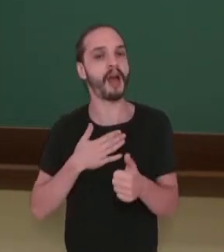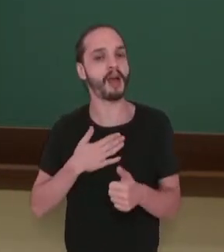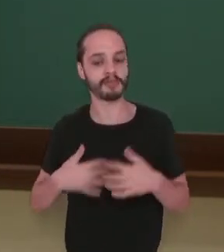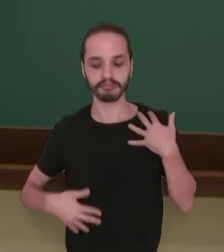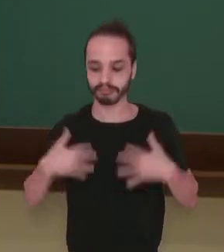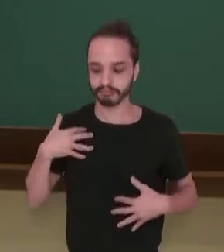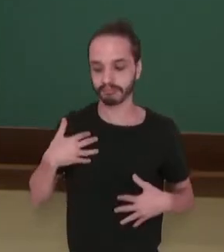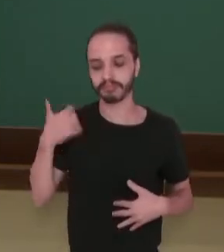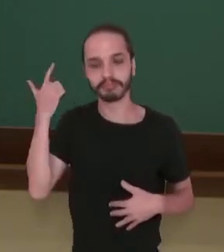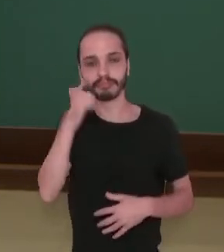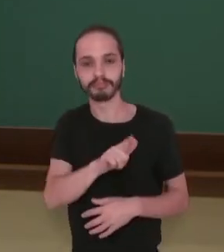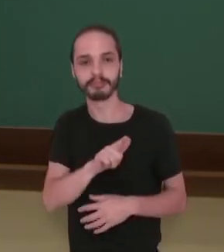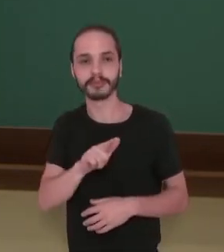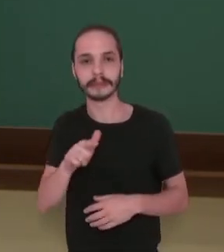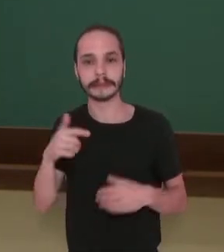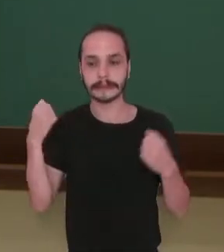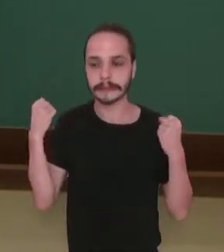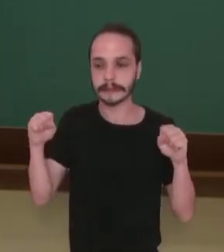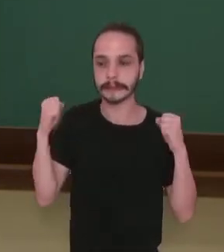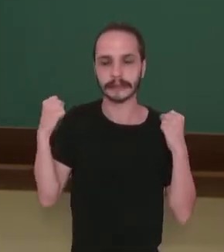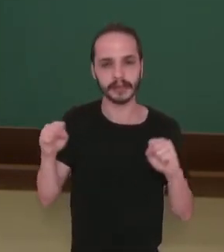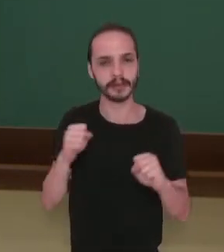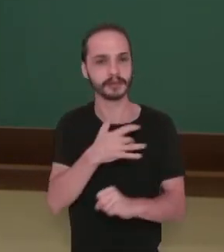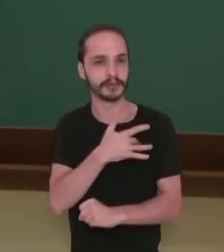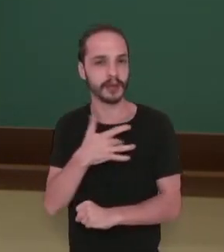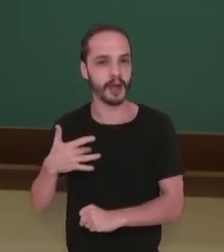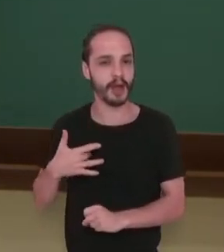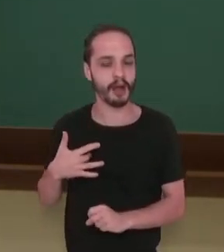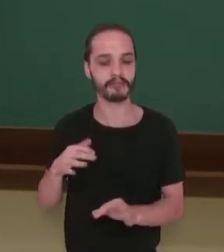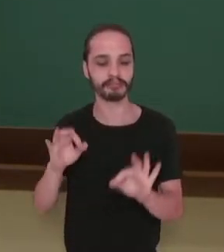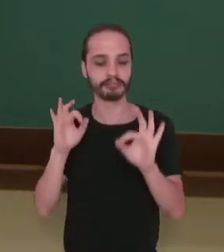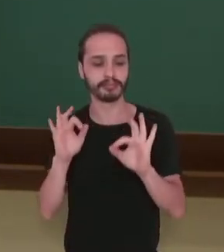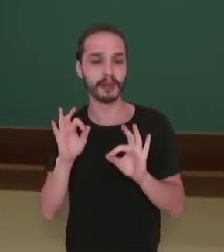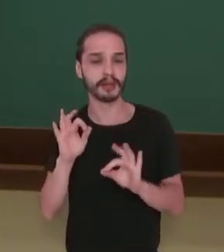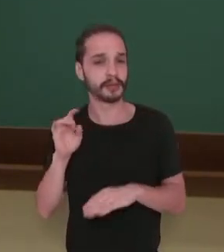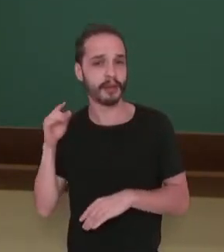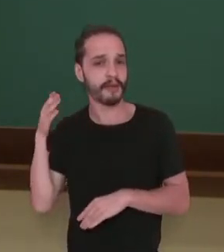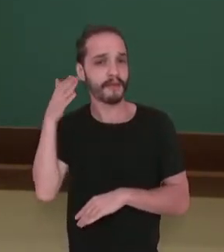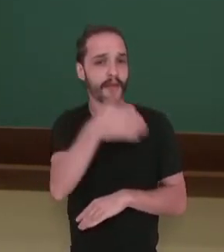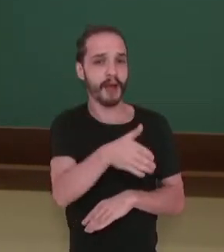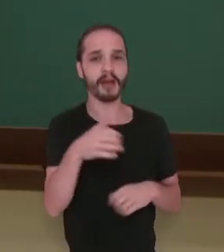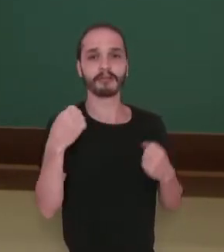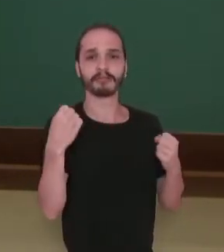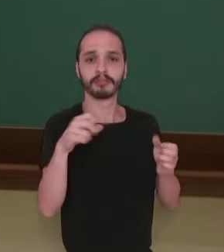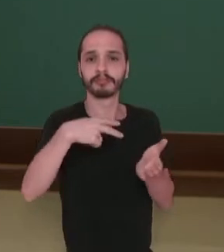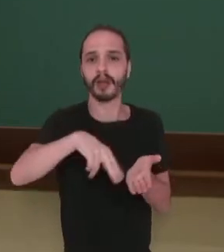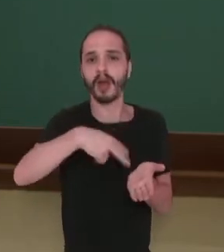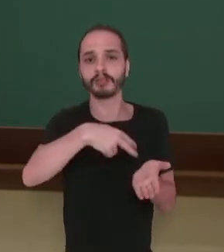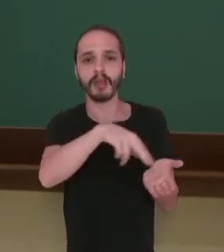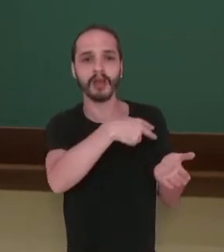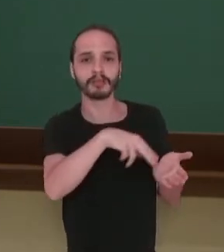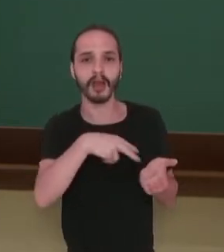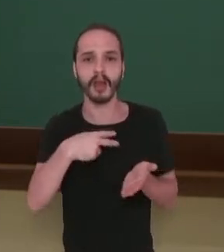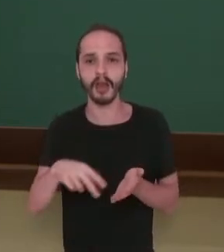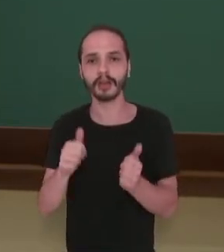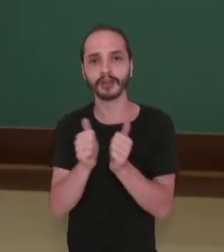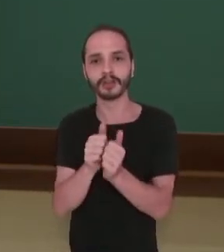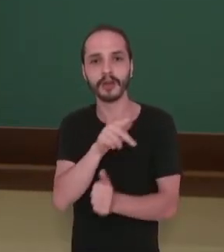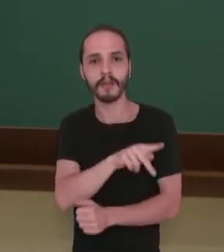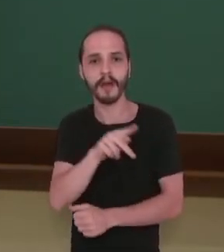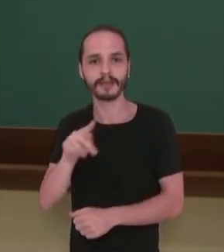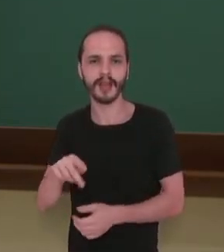corpo, vou manter um nível de saúde só indo lá na academia, que ó, dançar com a professora. Vamos